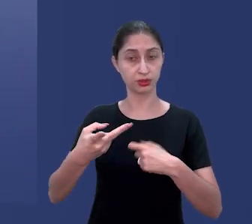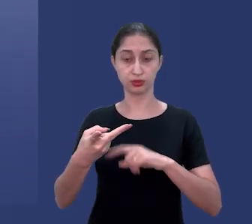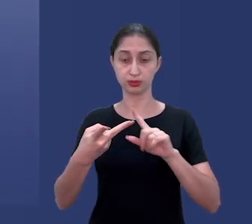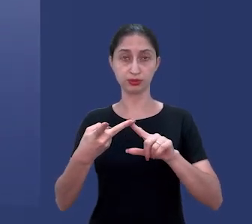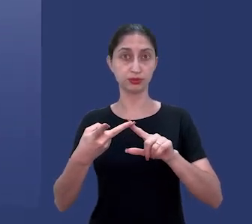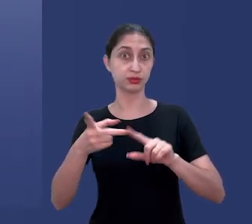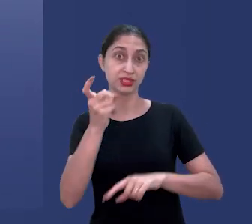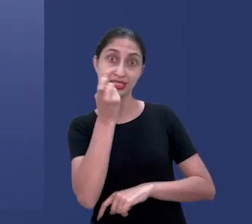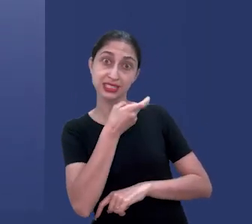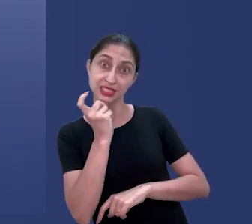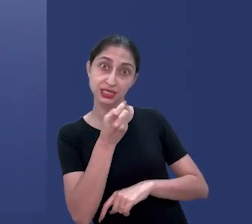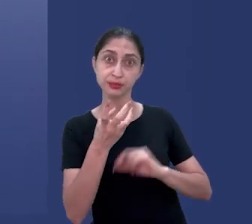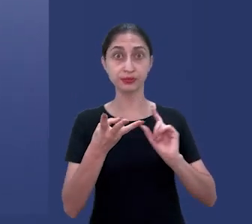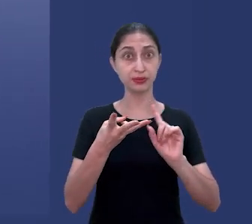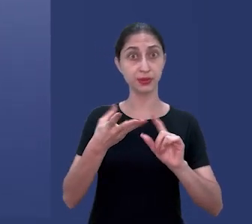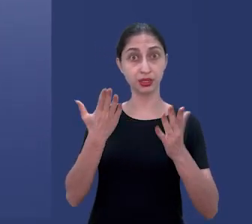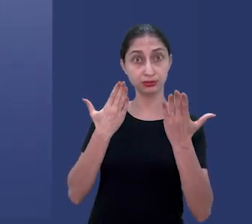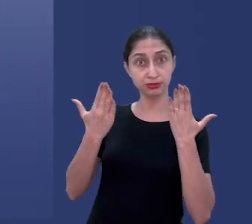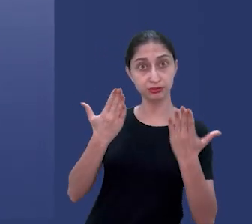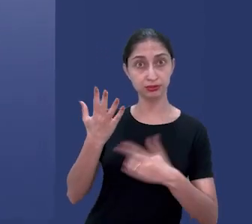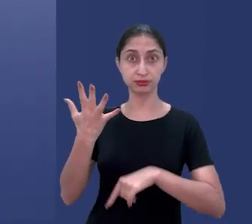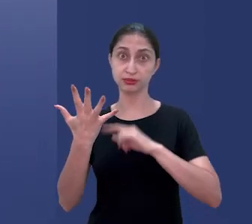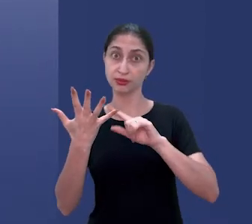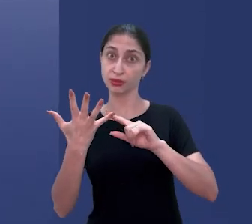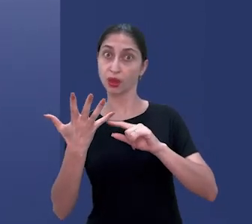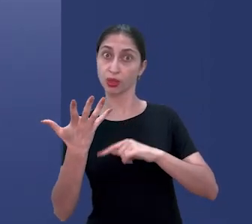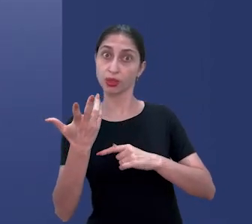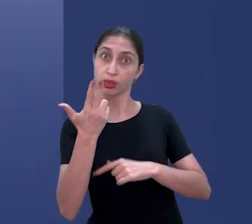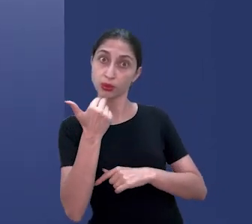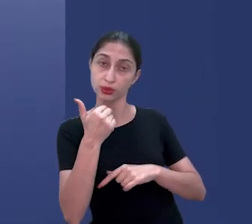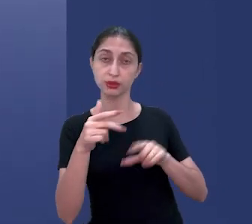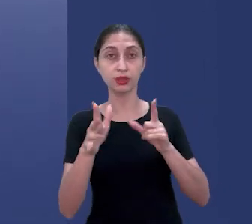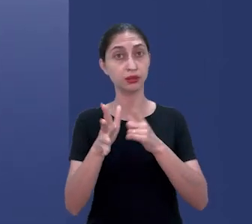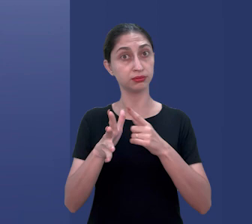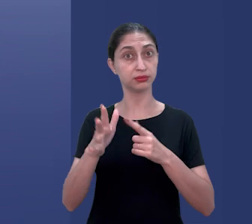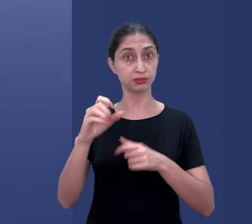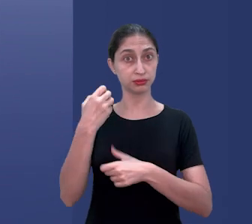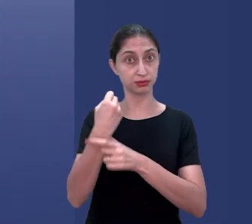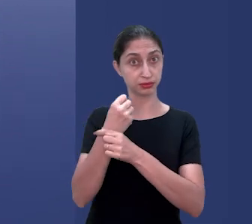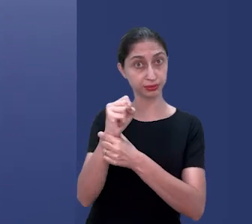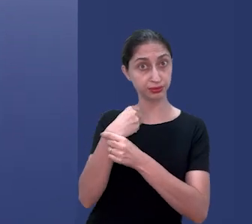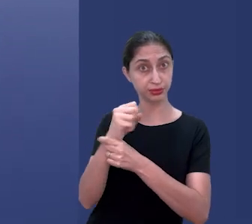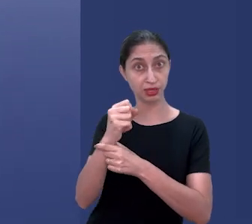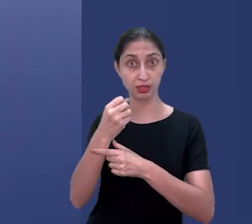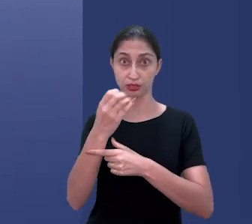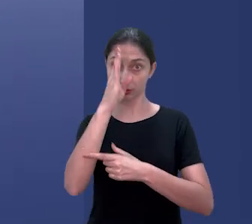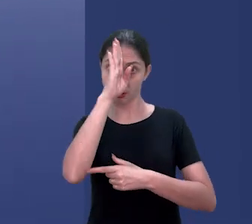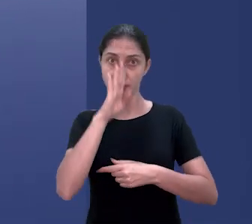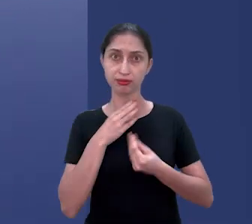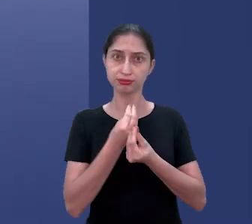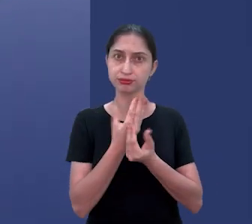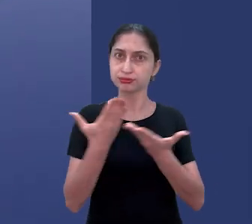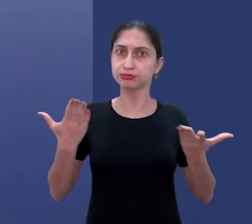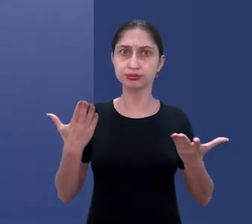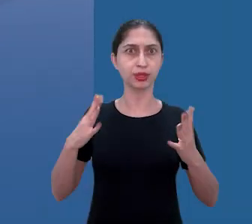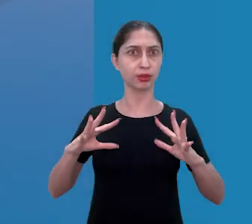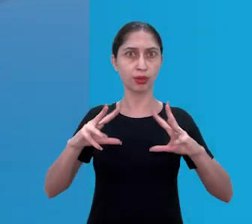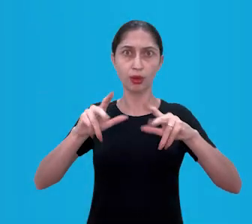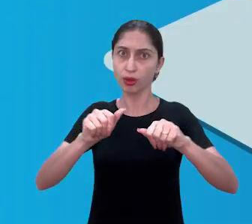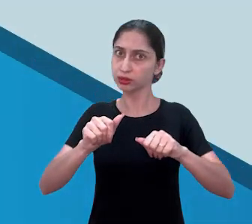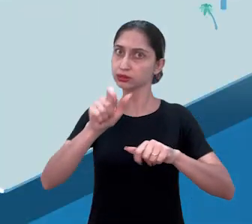médicos, odontológicos, psicológicos, nutricionais e de fisioterapia. Tudo de graça para a nossa